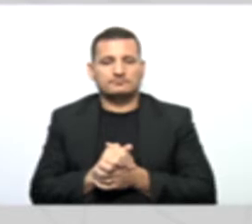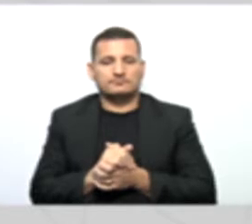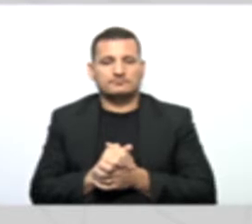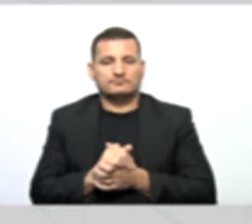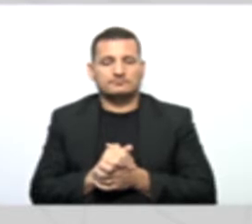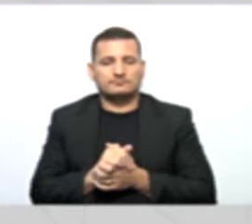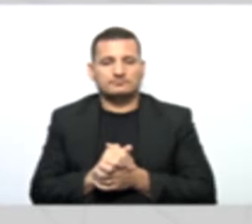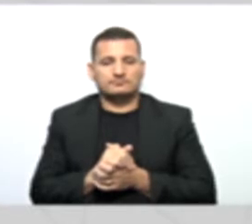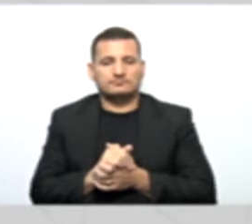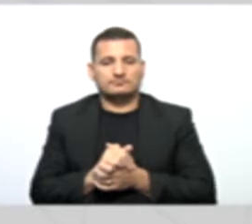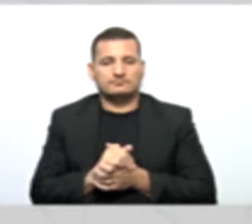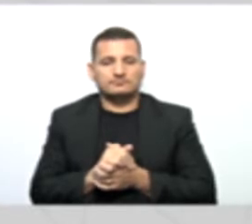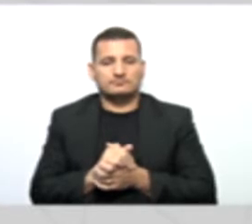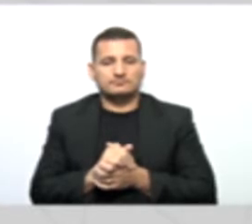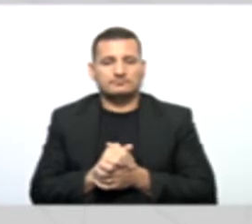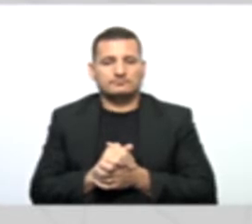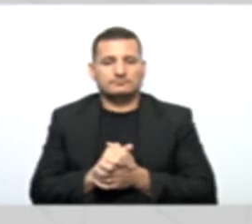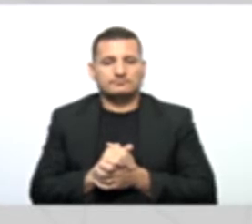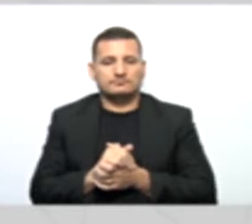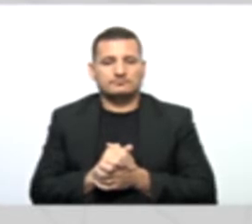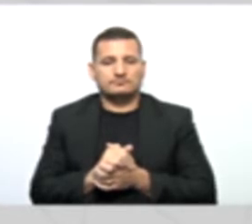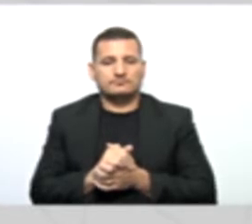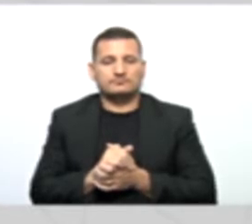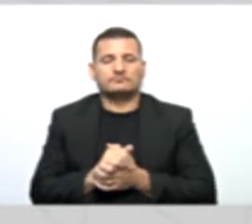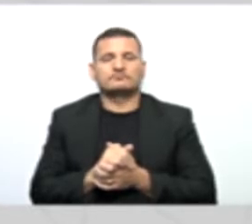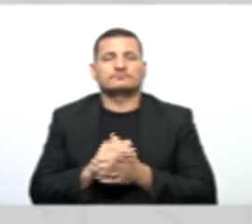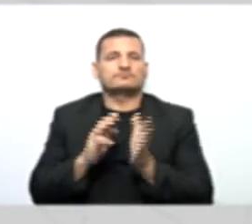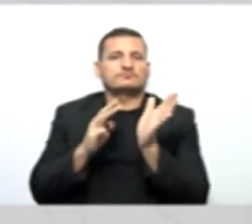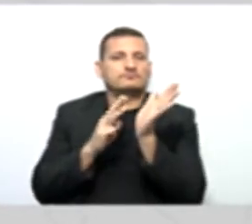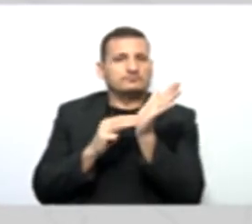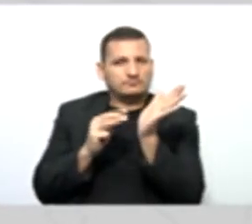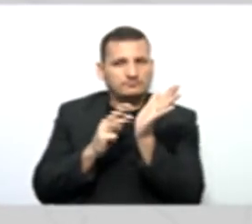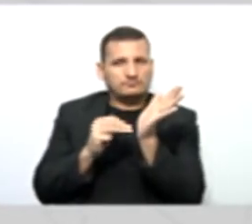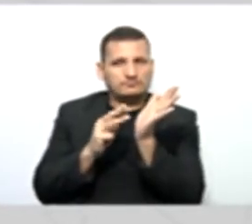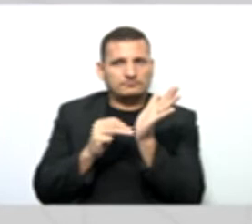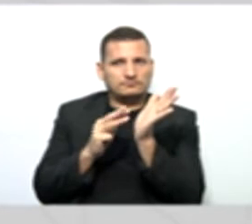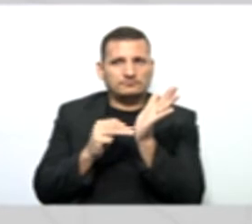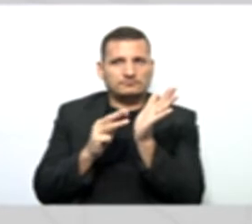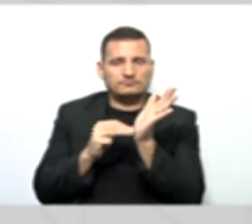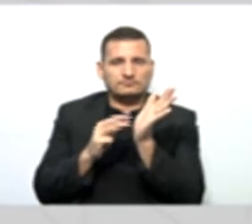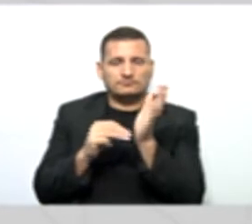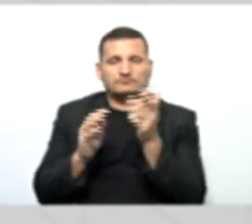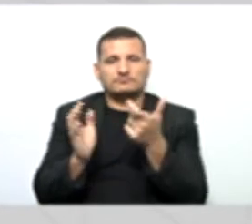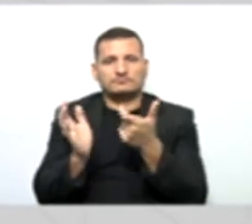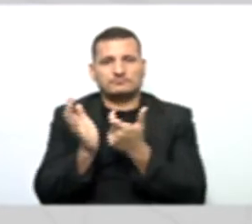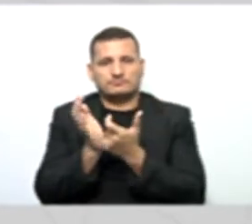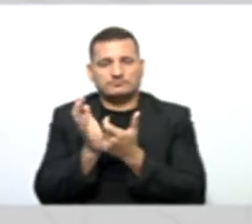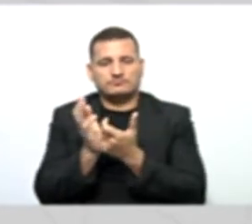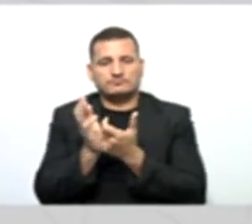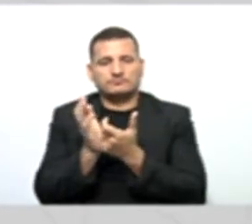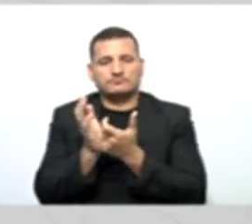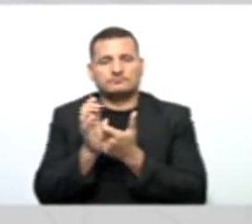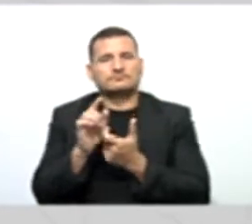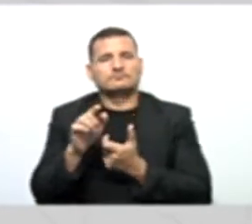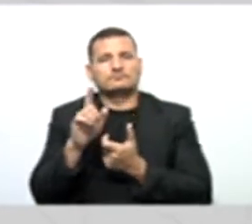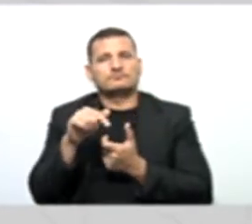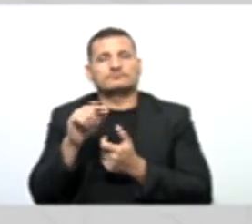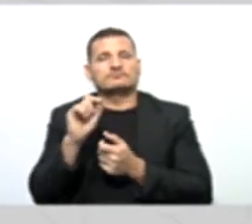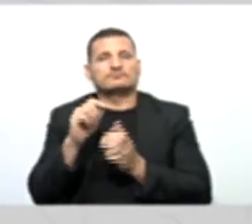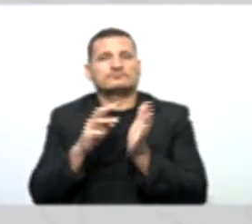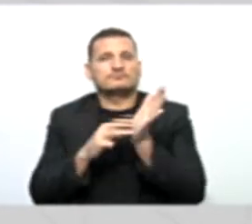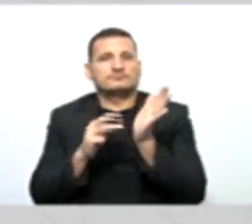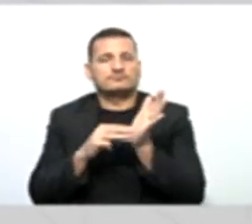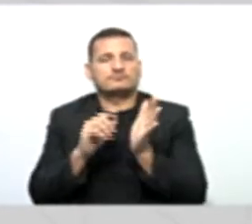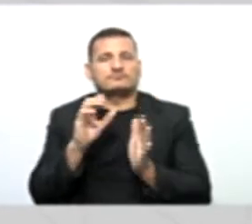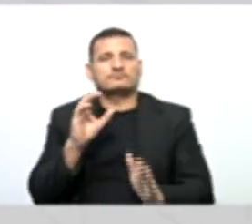por último, nós temos aqui o método de classe. Lembra, esse método de classe se refere àqueles comportamentos,